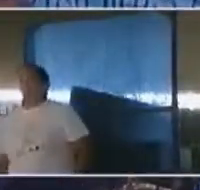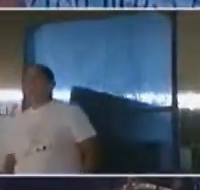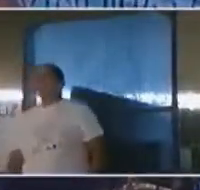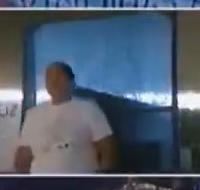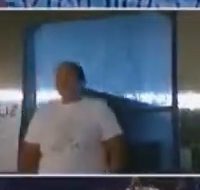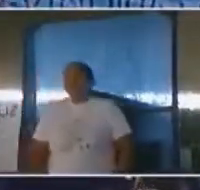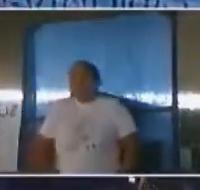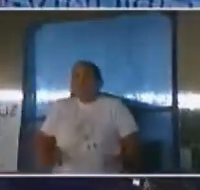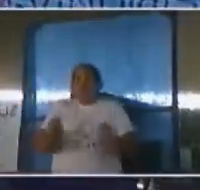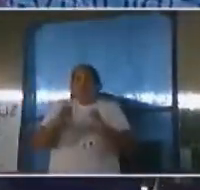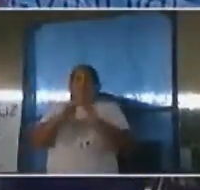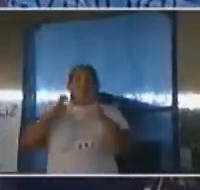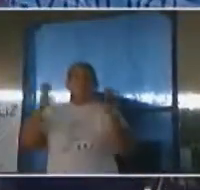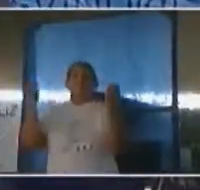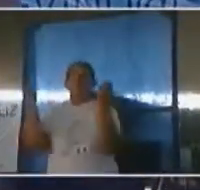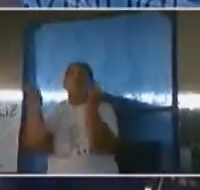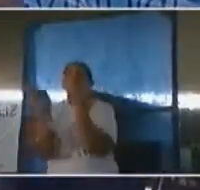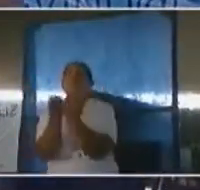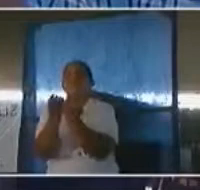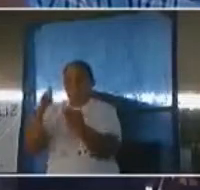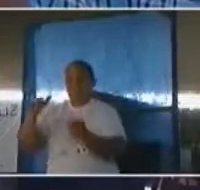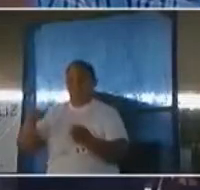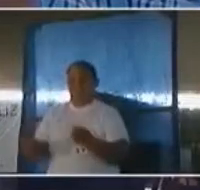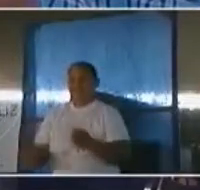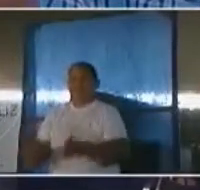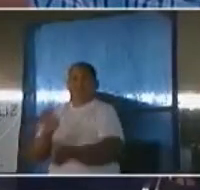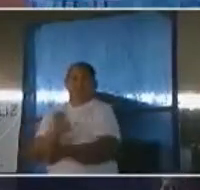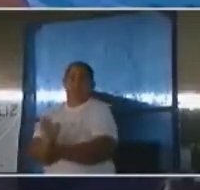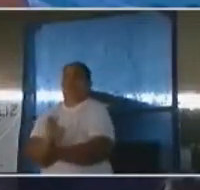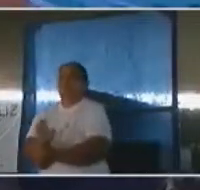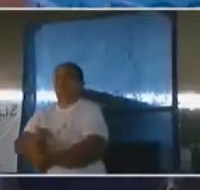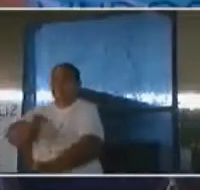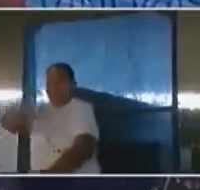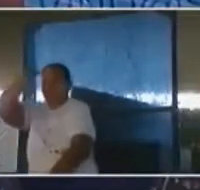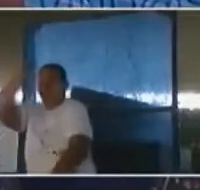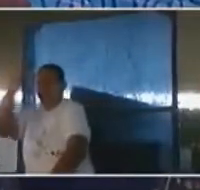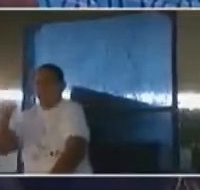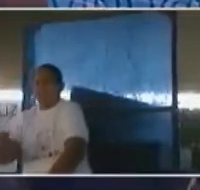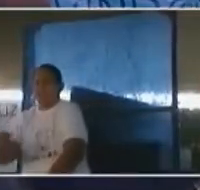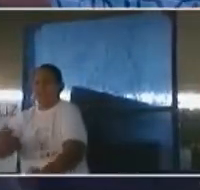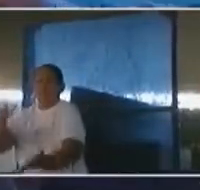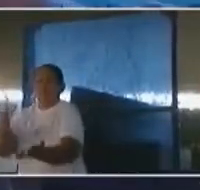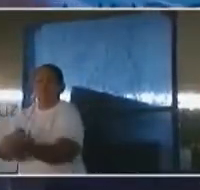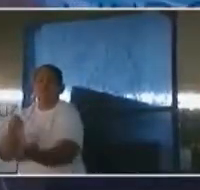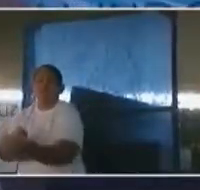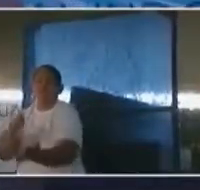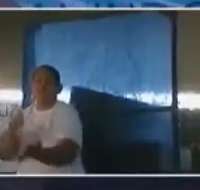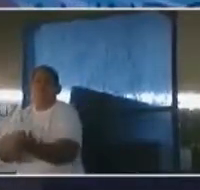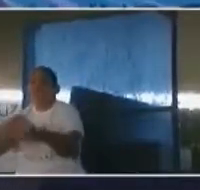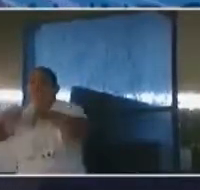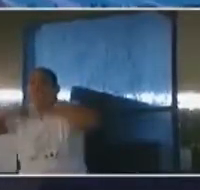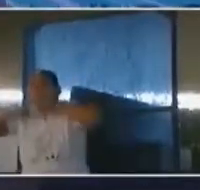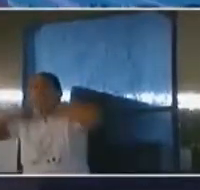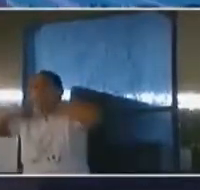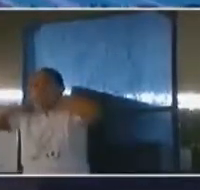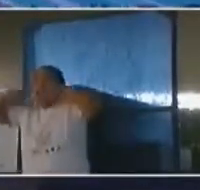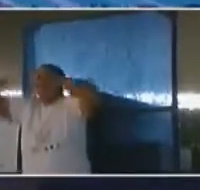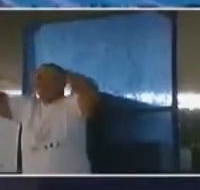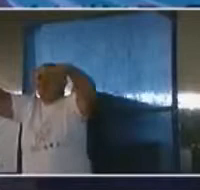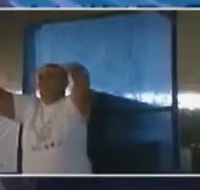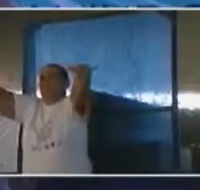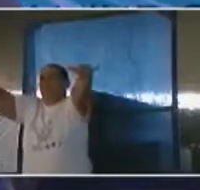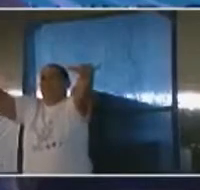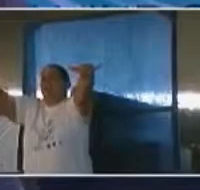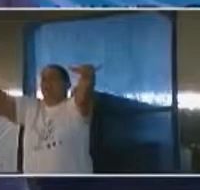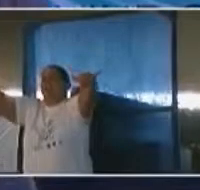é real, é uma realidade. Vocês vão poder contar isso para os netos, para as netas de vocês. Foi um